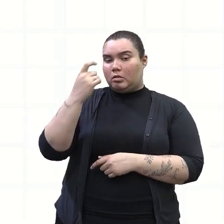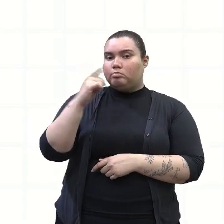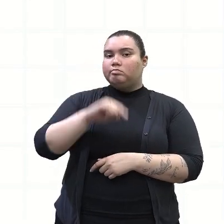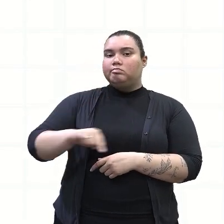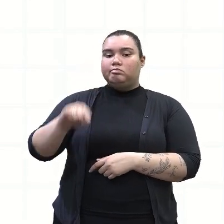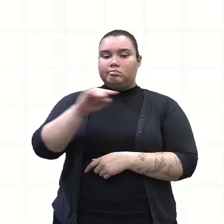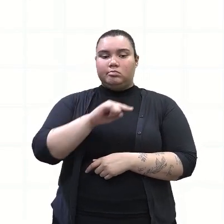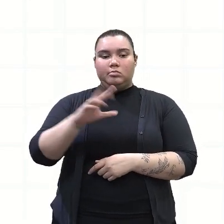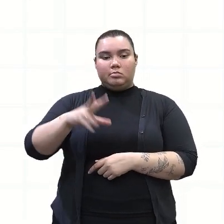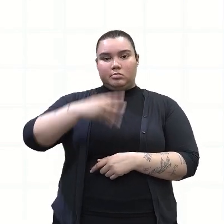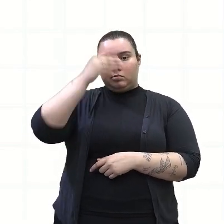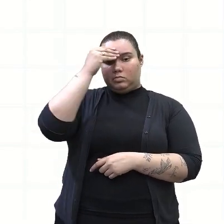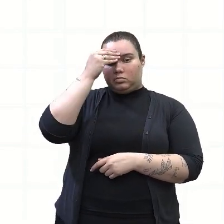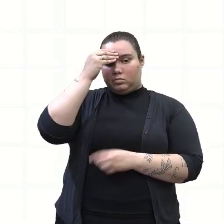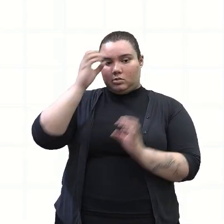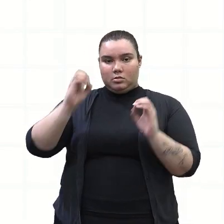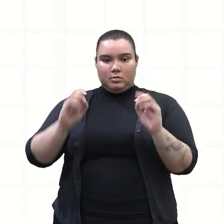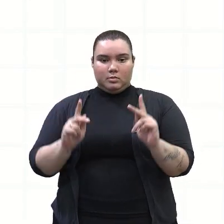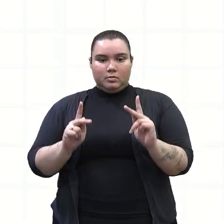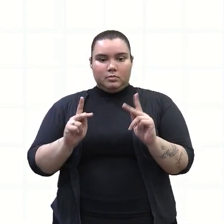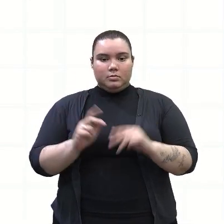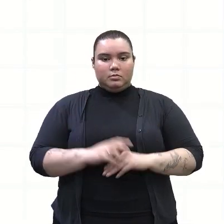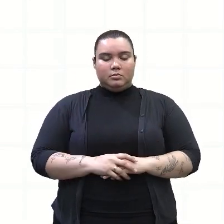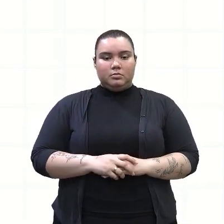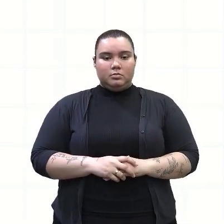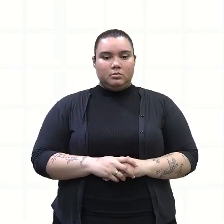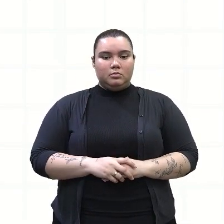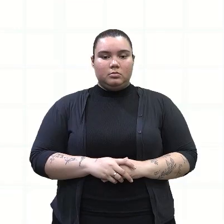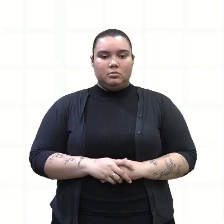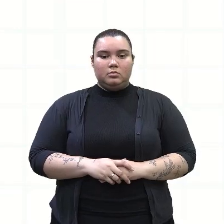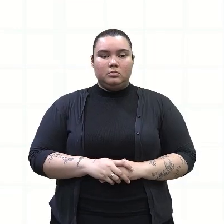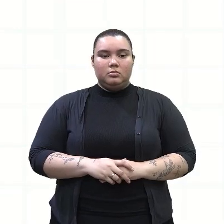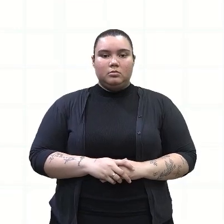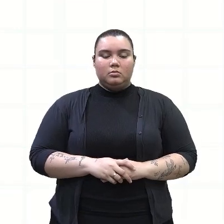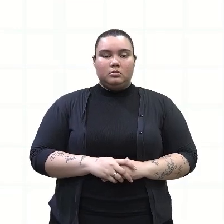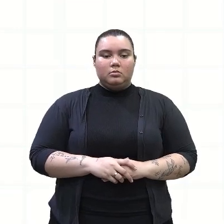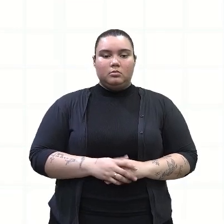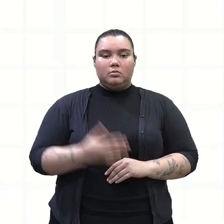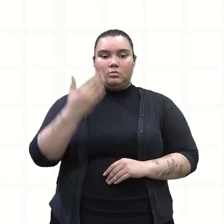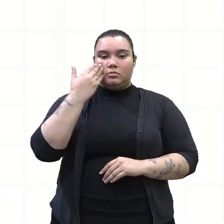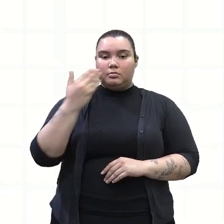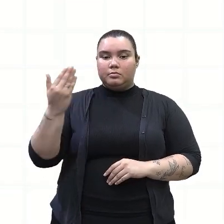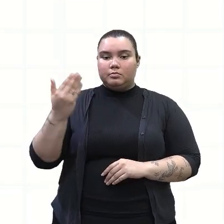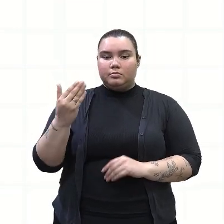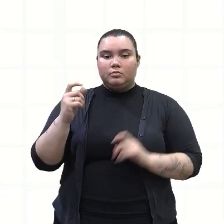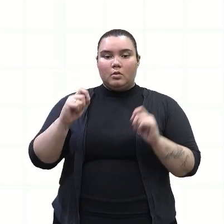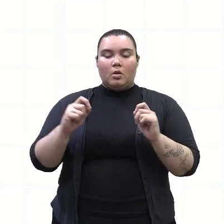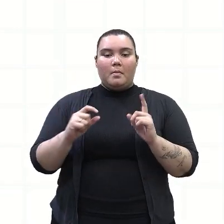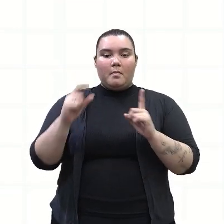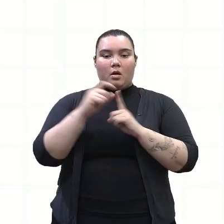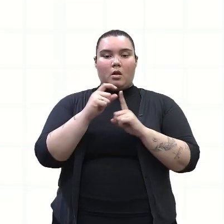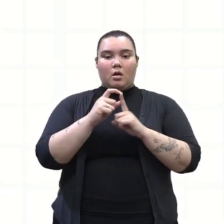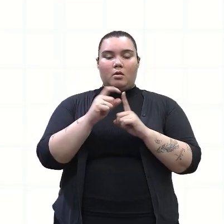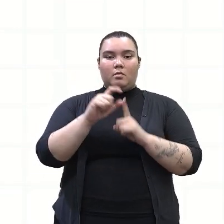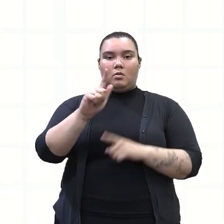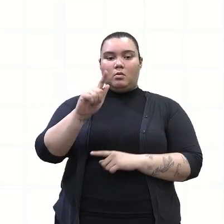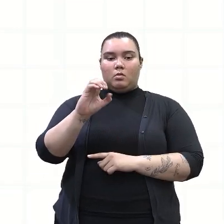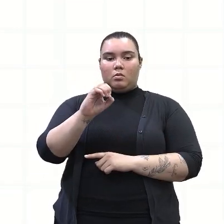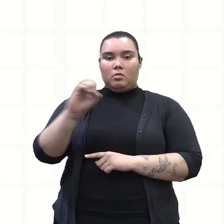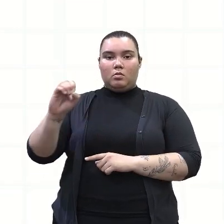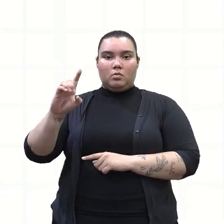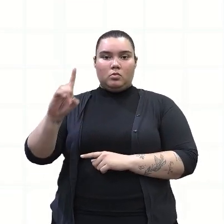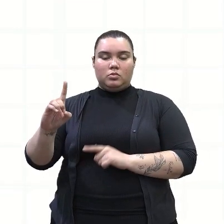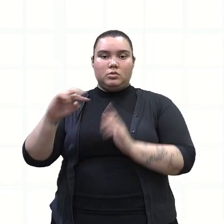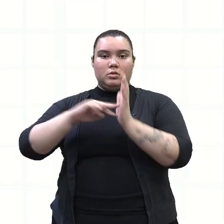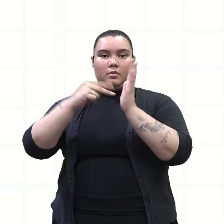vocês decorem mesmo, tudo bem? Como, por exemplo, o superlativo dos adjetivos good, né, que